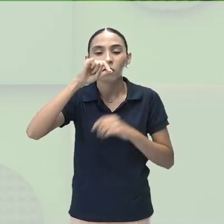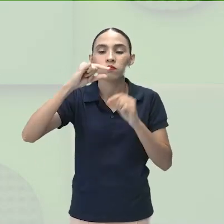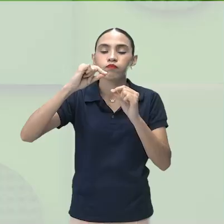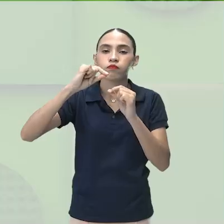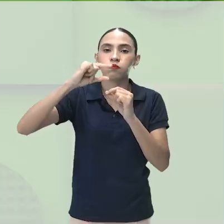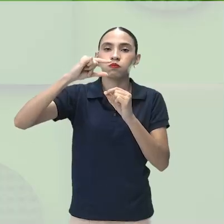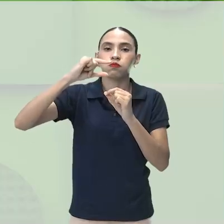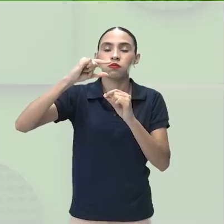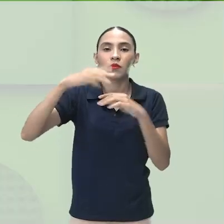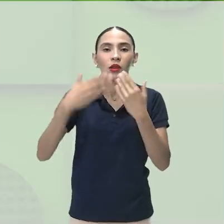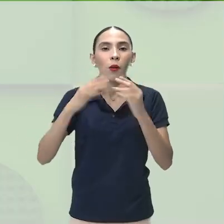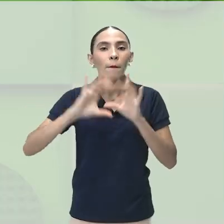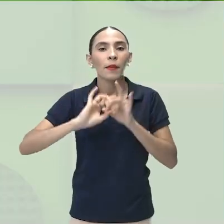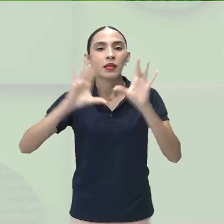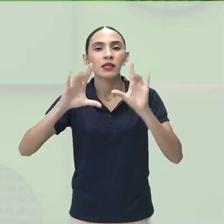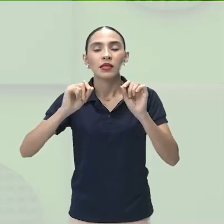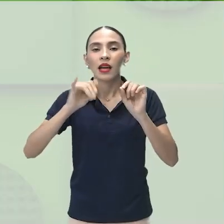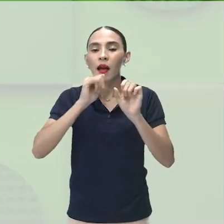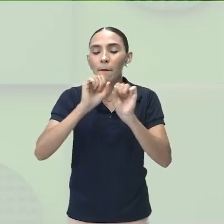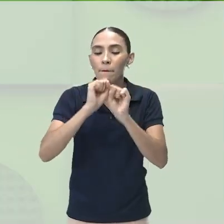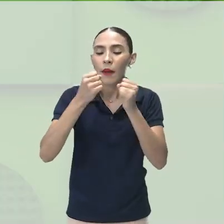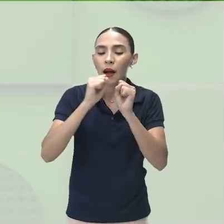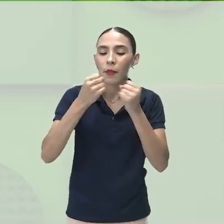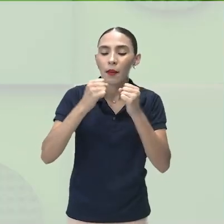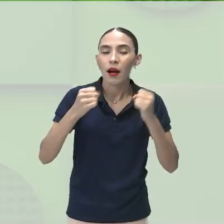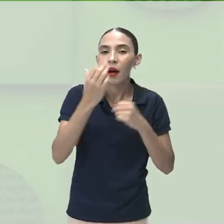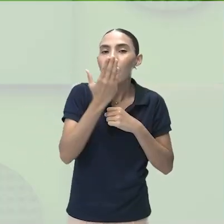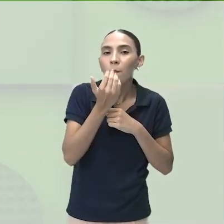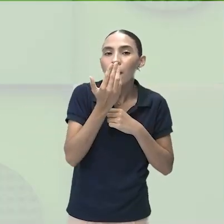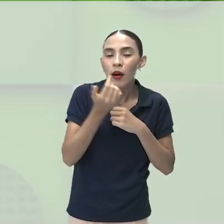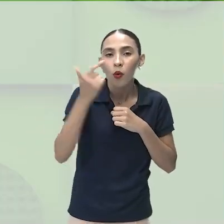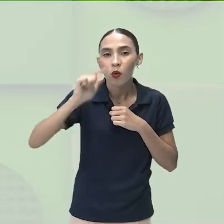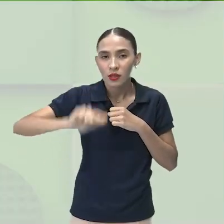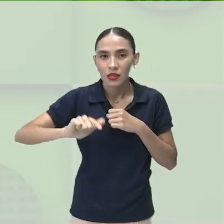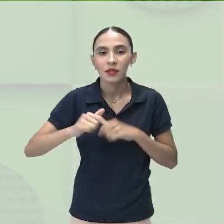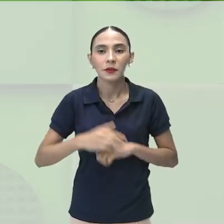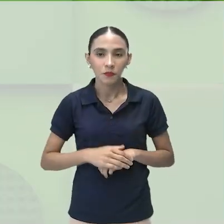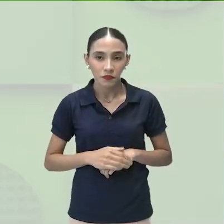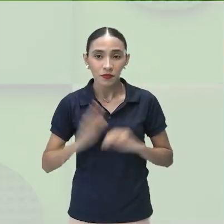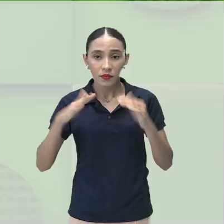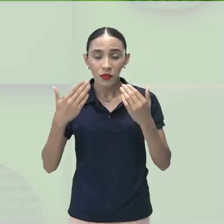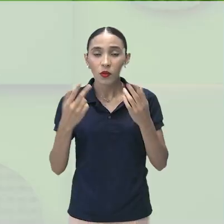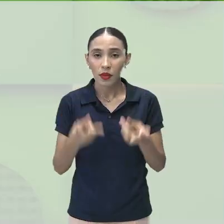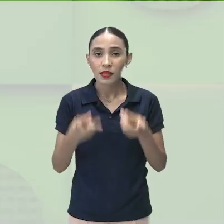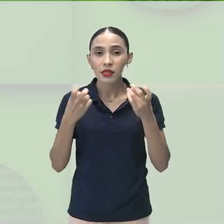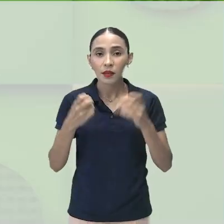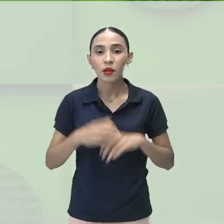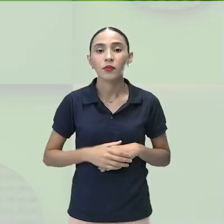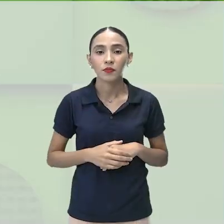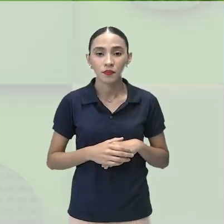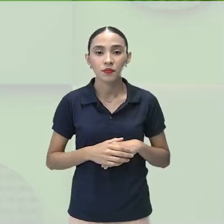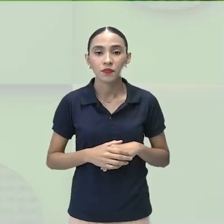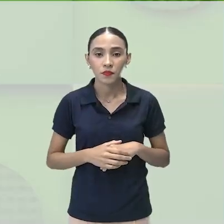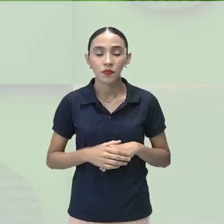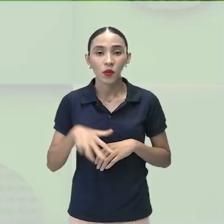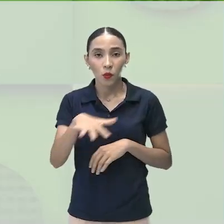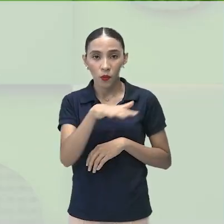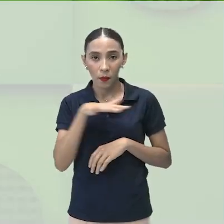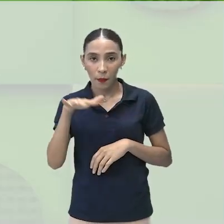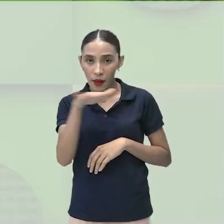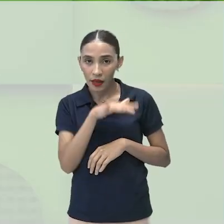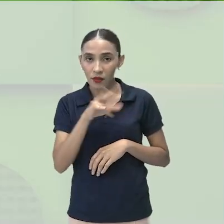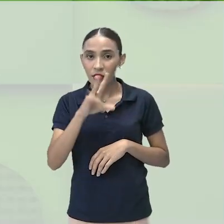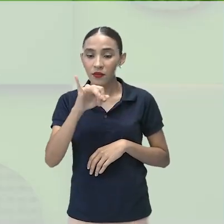que permitisse aí a quebra dessas sementes e assim eles pudessem se alimentar. Então percebam aí que é o meio